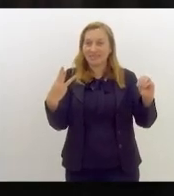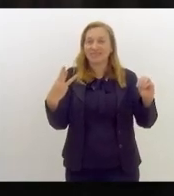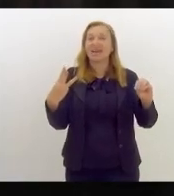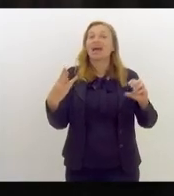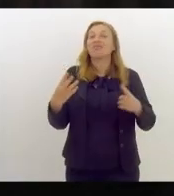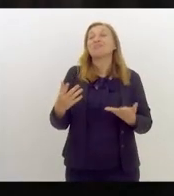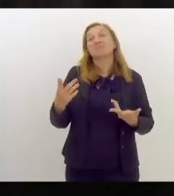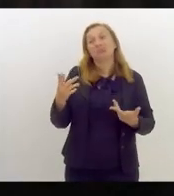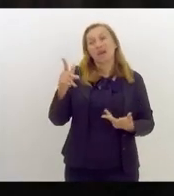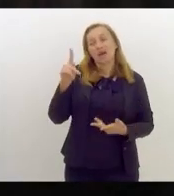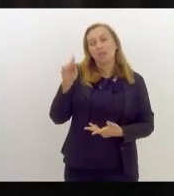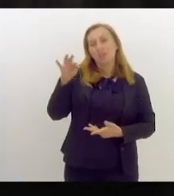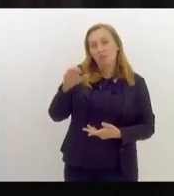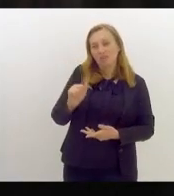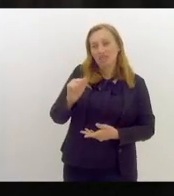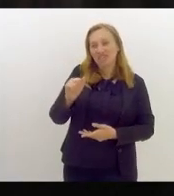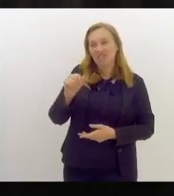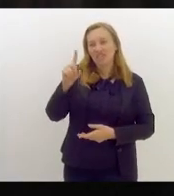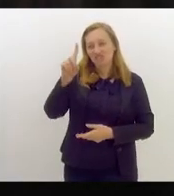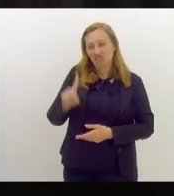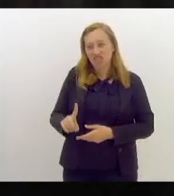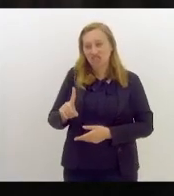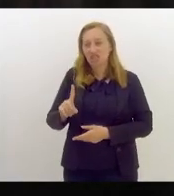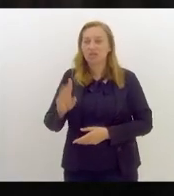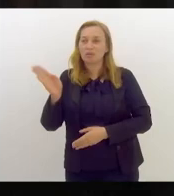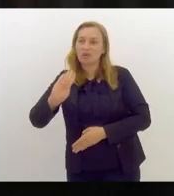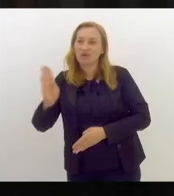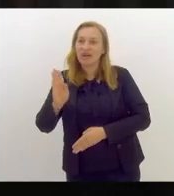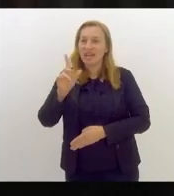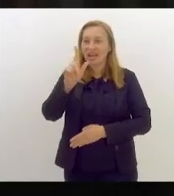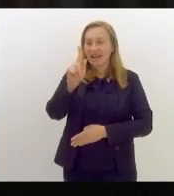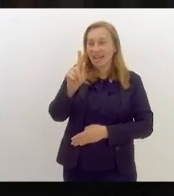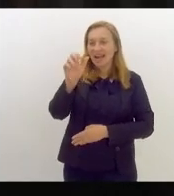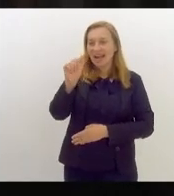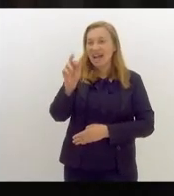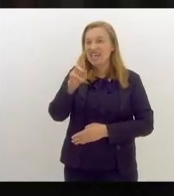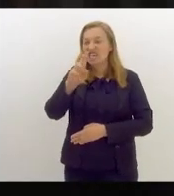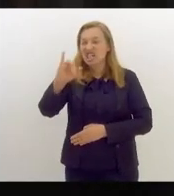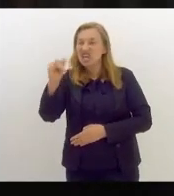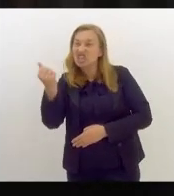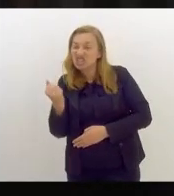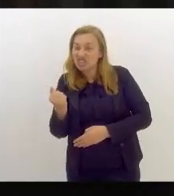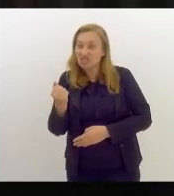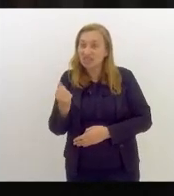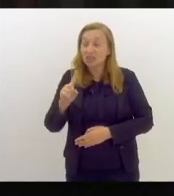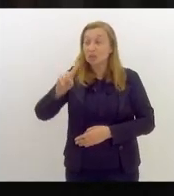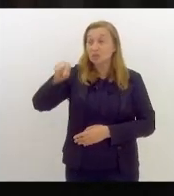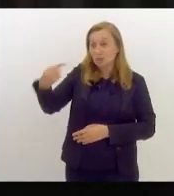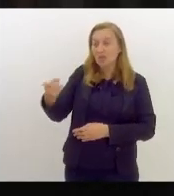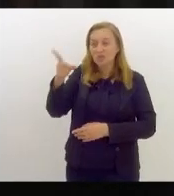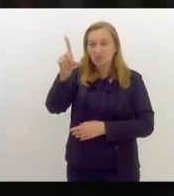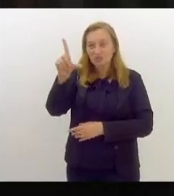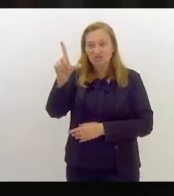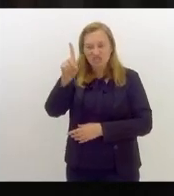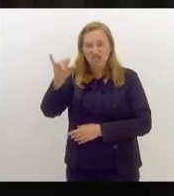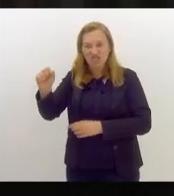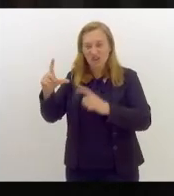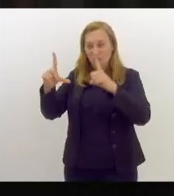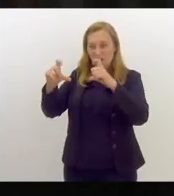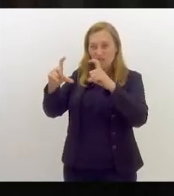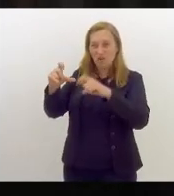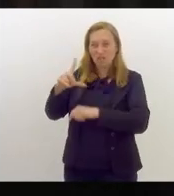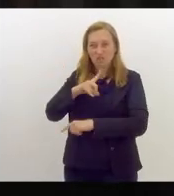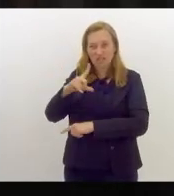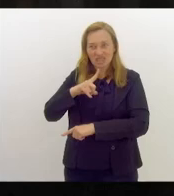no dia seguinte o Jornal dos Esportes de Saudosa memória tinha uma foto do lateral esquerdo do Flamengo se eu não me engano